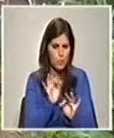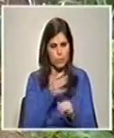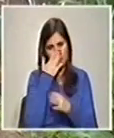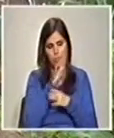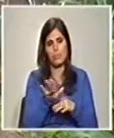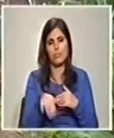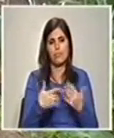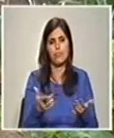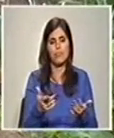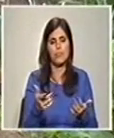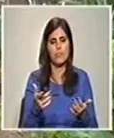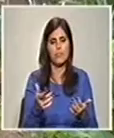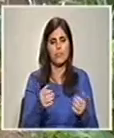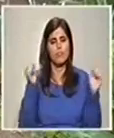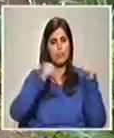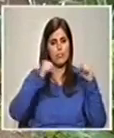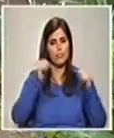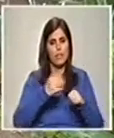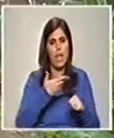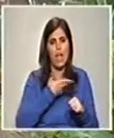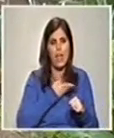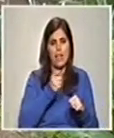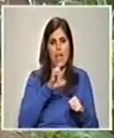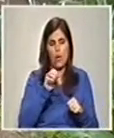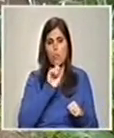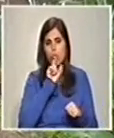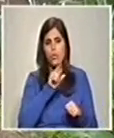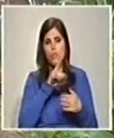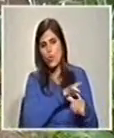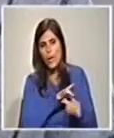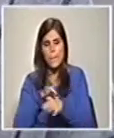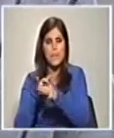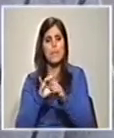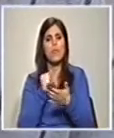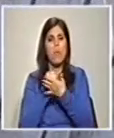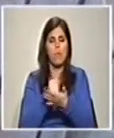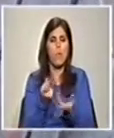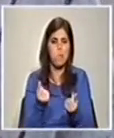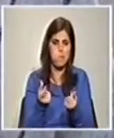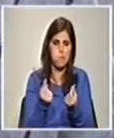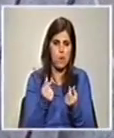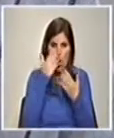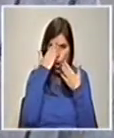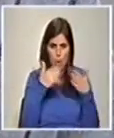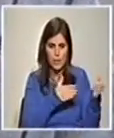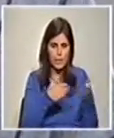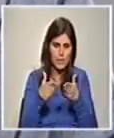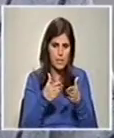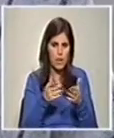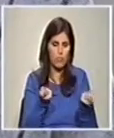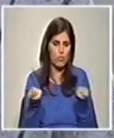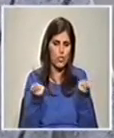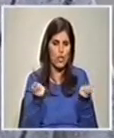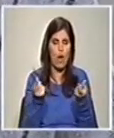nomeadamente protocolos com a DEC, onde podemos dar algum encaminhamento, algum apoio financeiro, orientação a nível da gestão